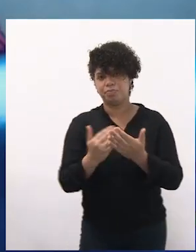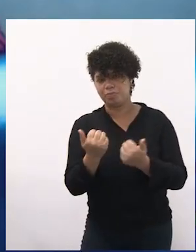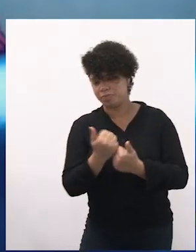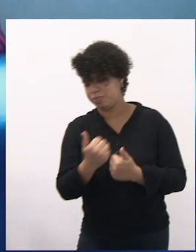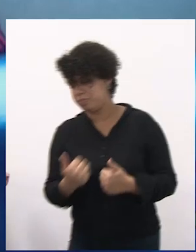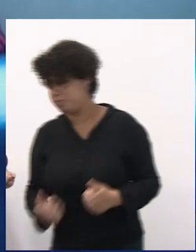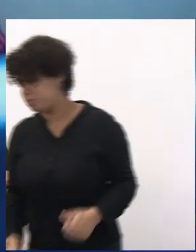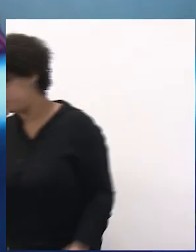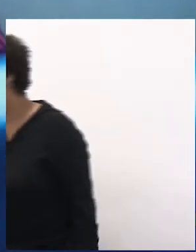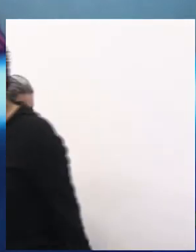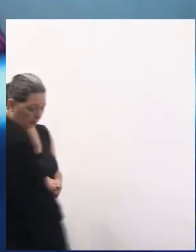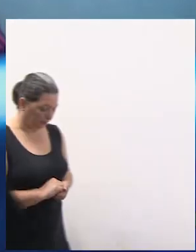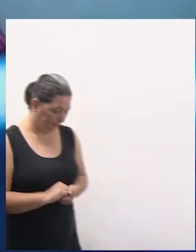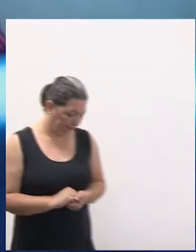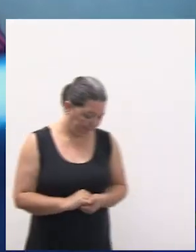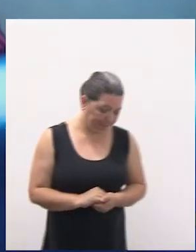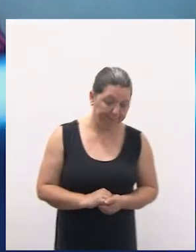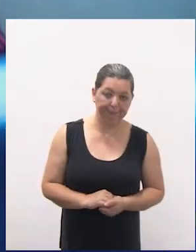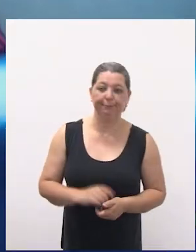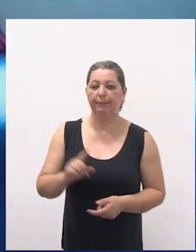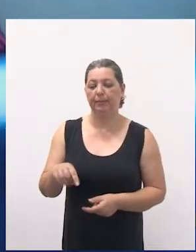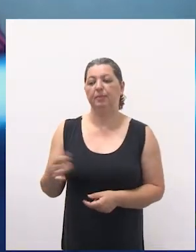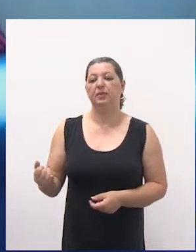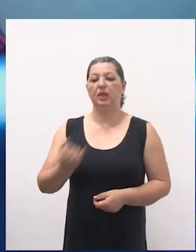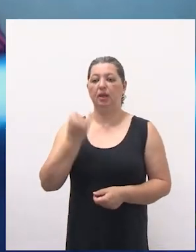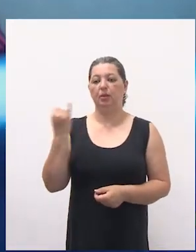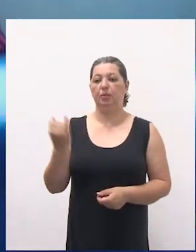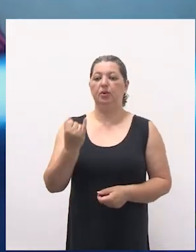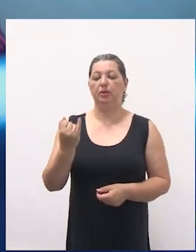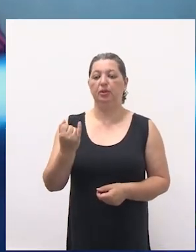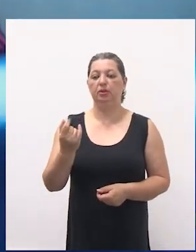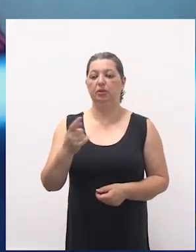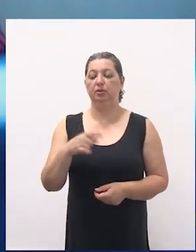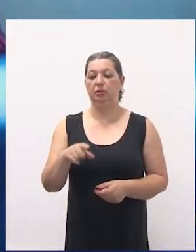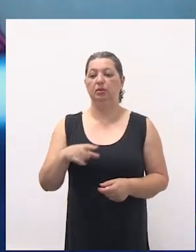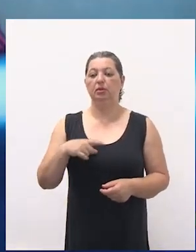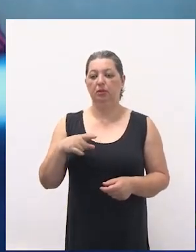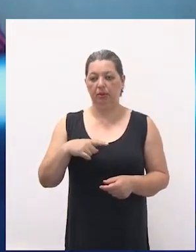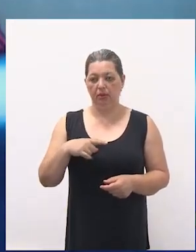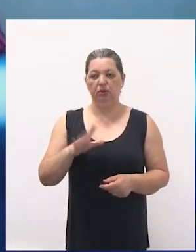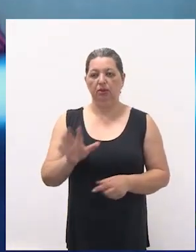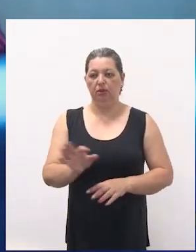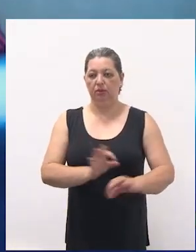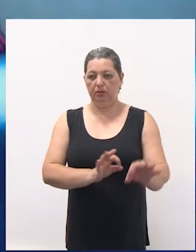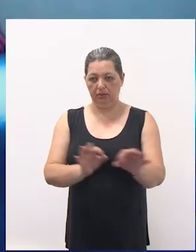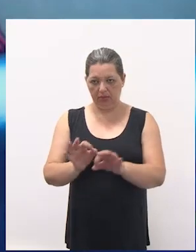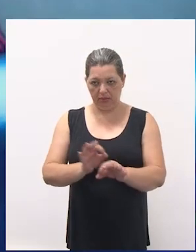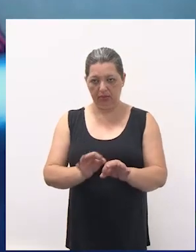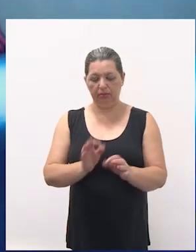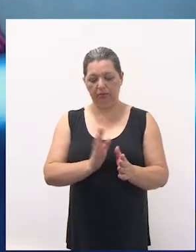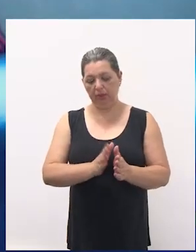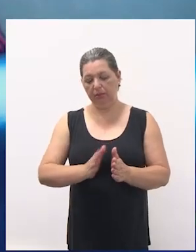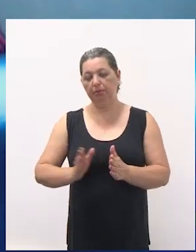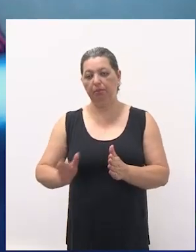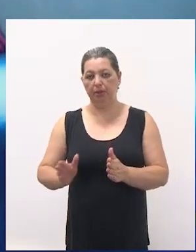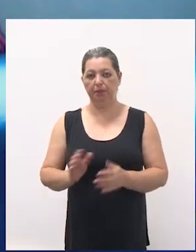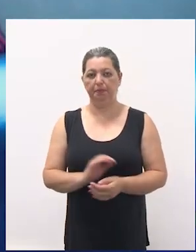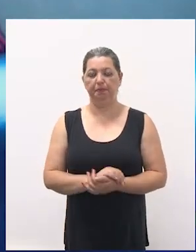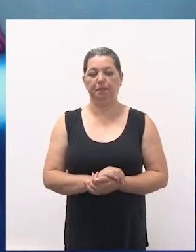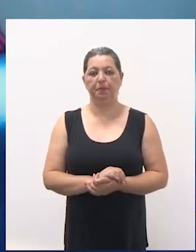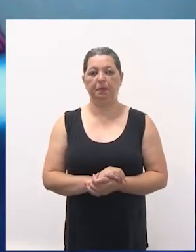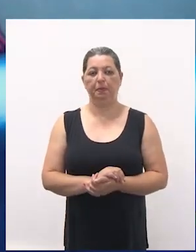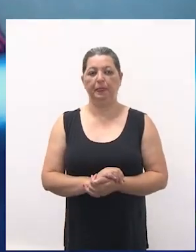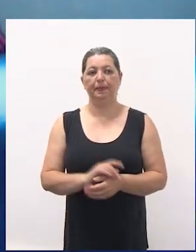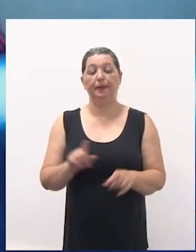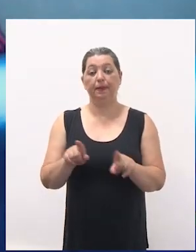trabalhar isso. É bem importante você ter já isso na sua, né, no radar aí para você. E